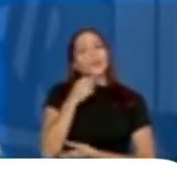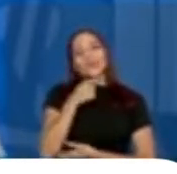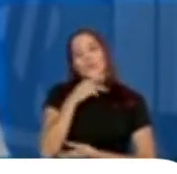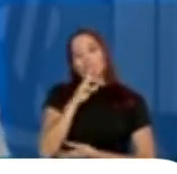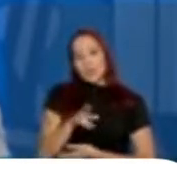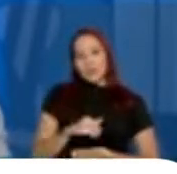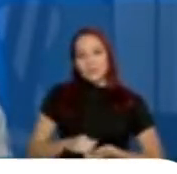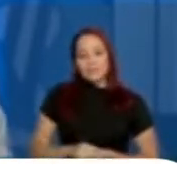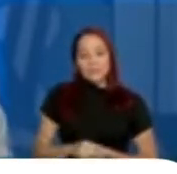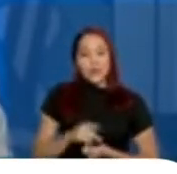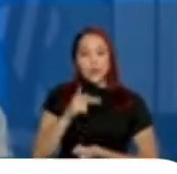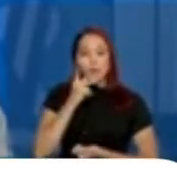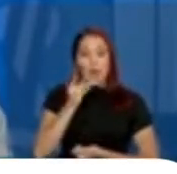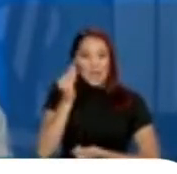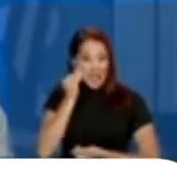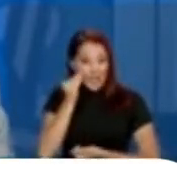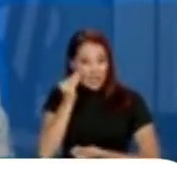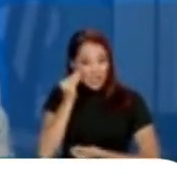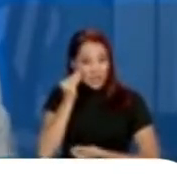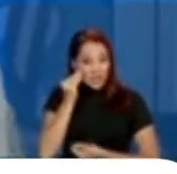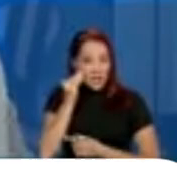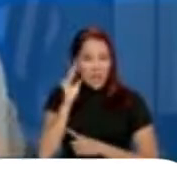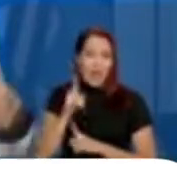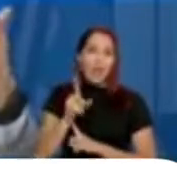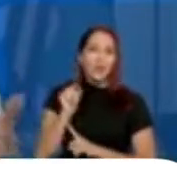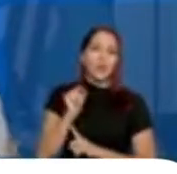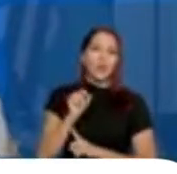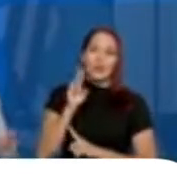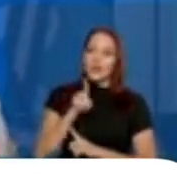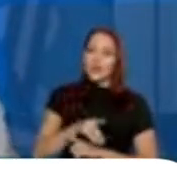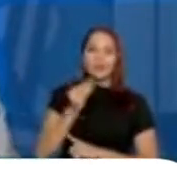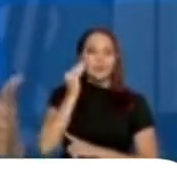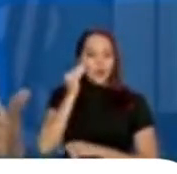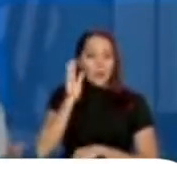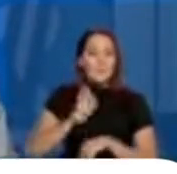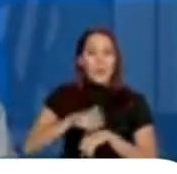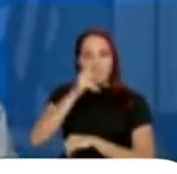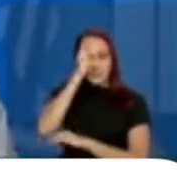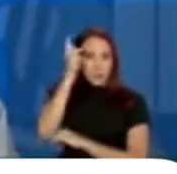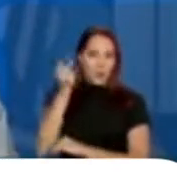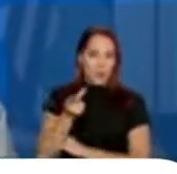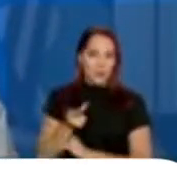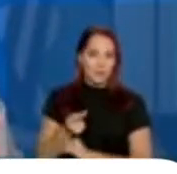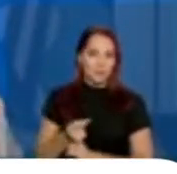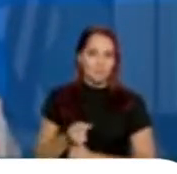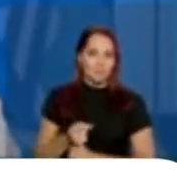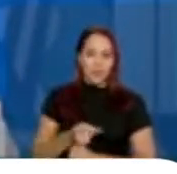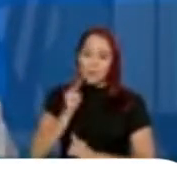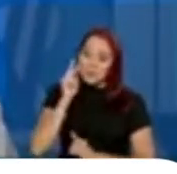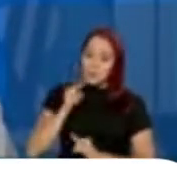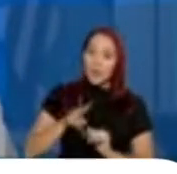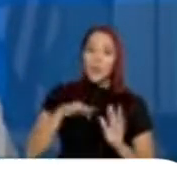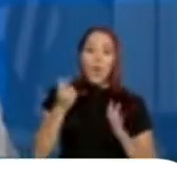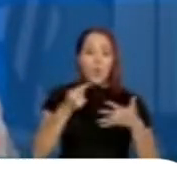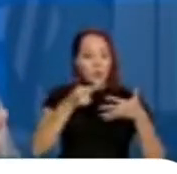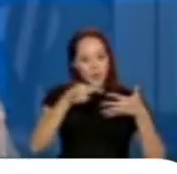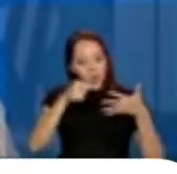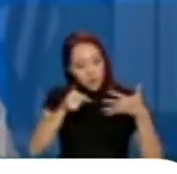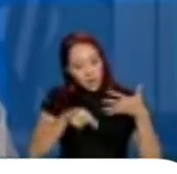pessoas. Teste em massa significa testar mais pessoas sob critérios mais